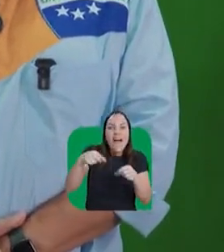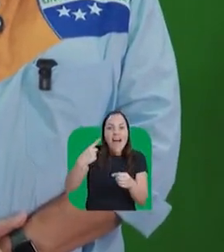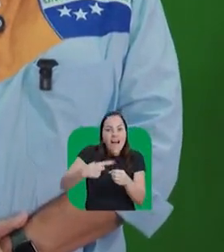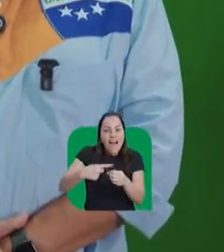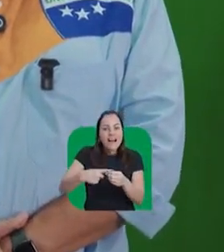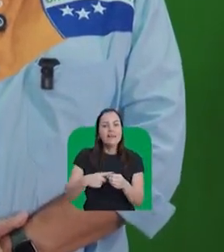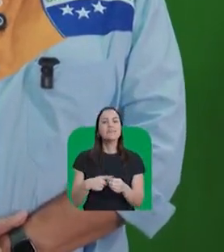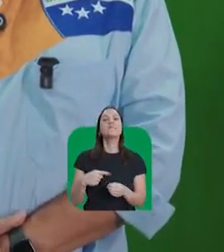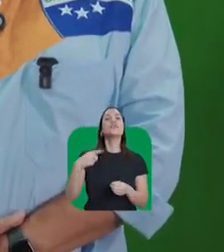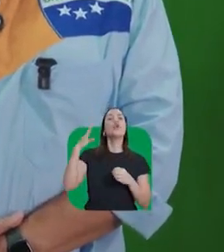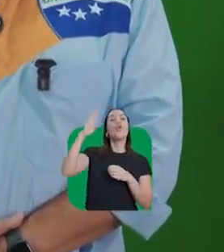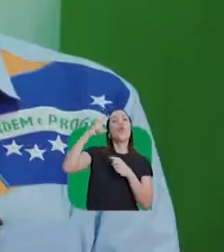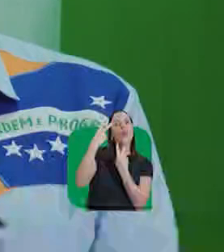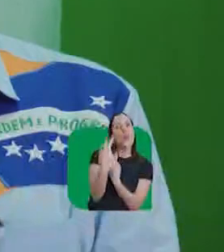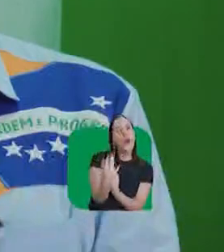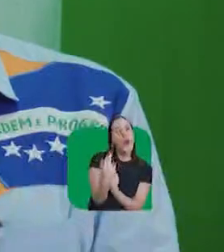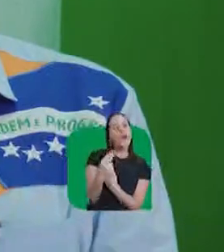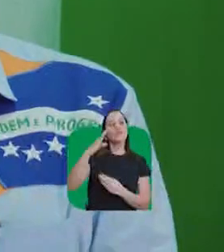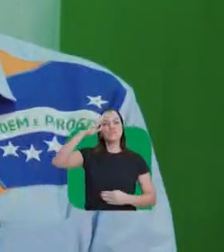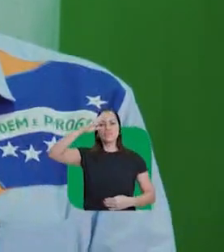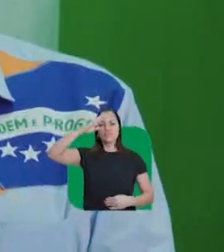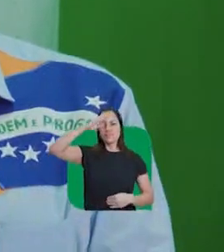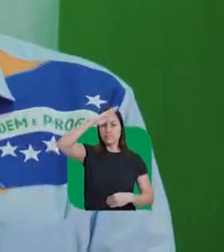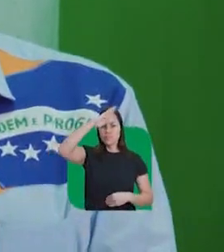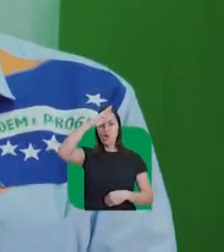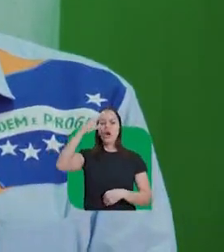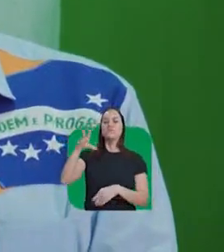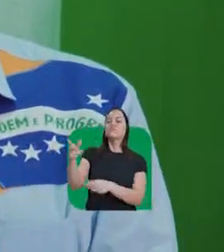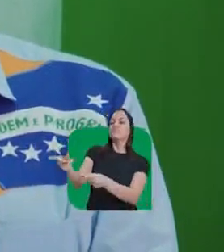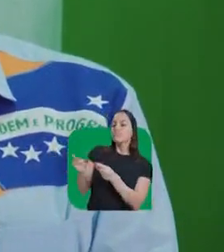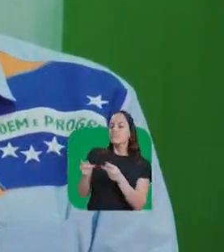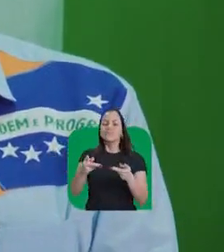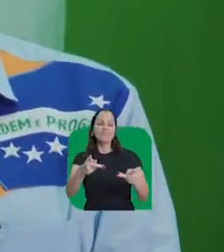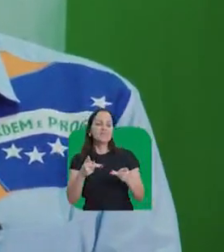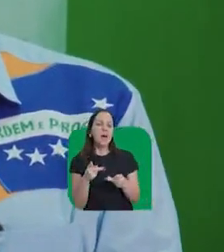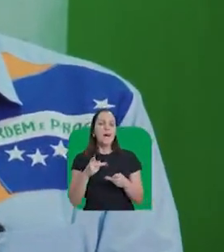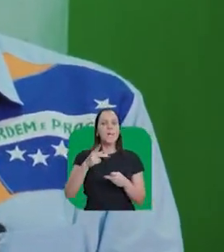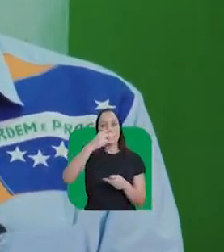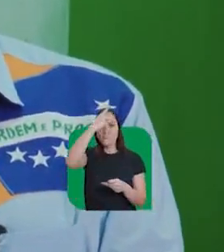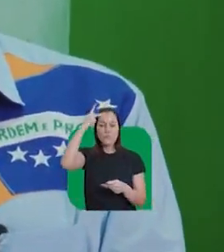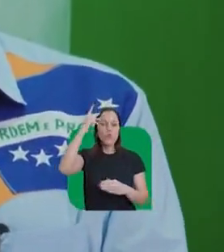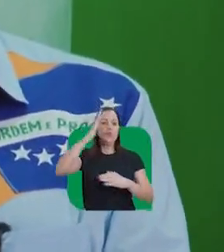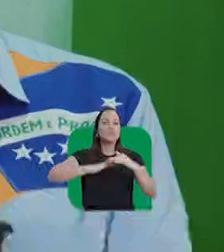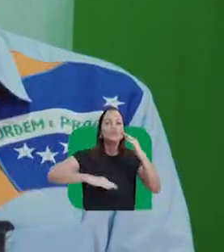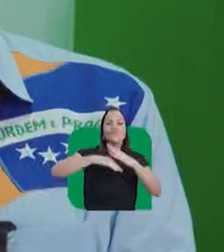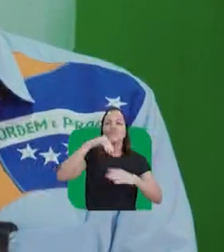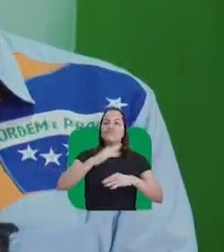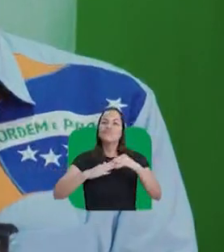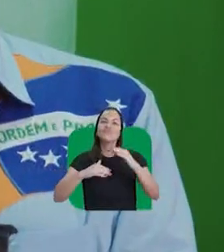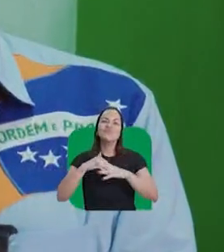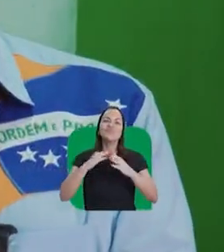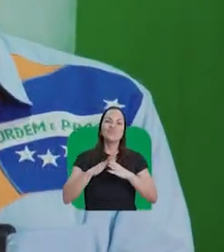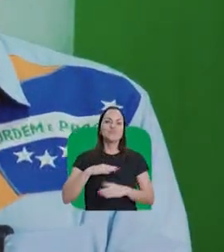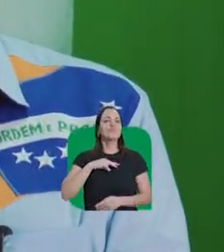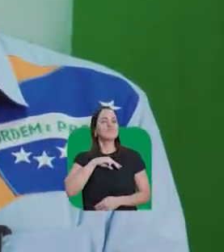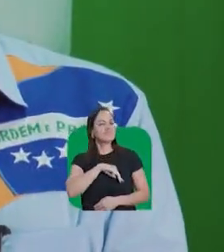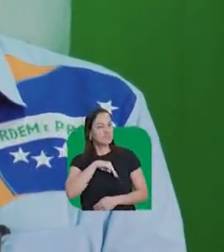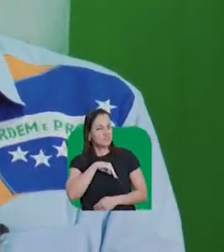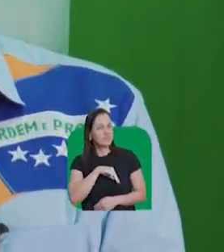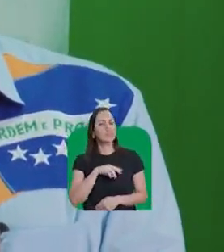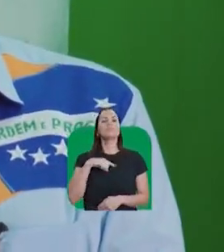como o presidente bolsonaro colocou gente qualificada como o único astronauta do Brasil no ministério nós em Araçatuba vamos ter